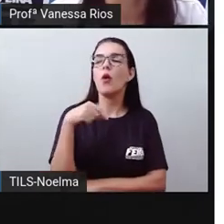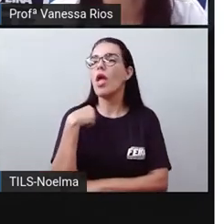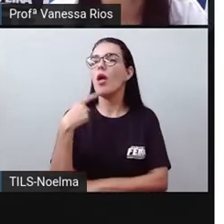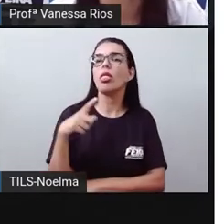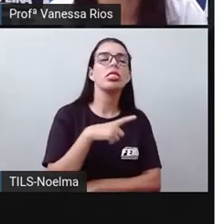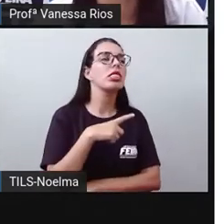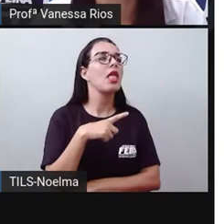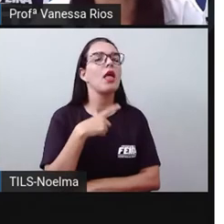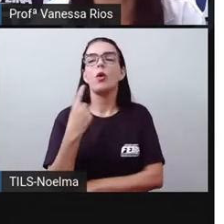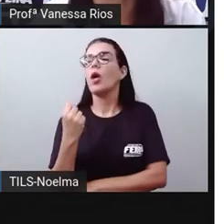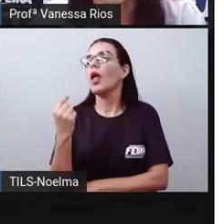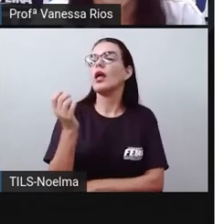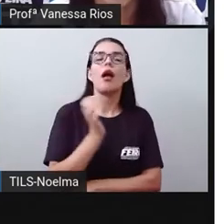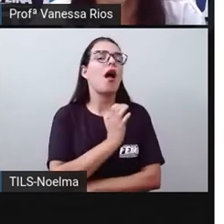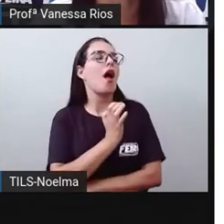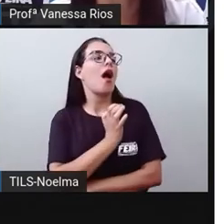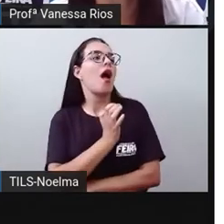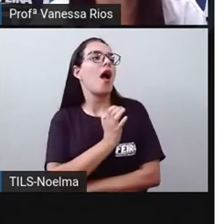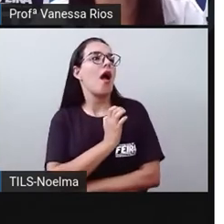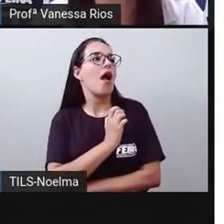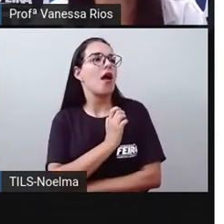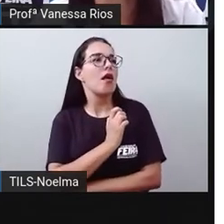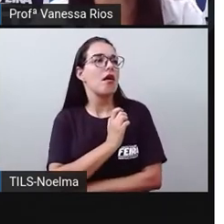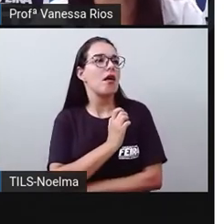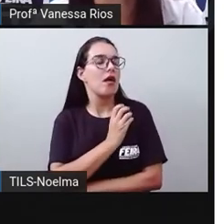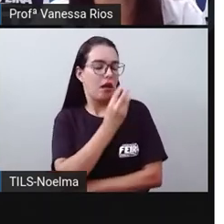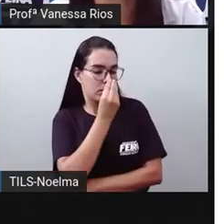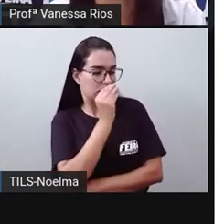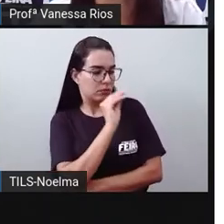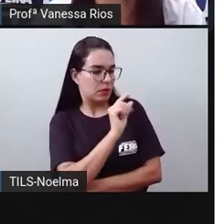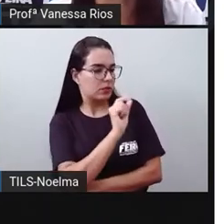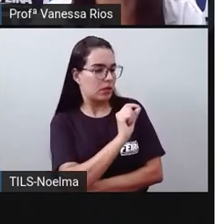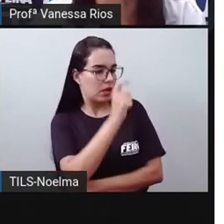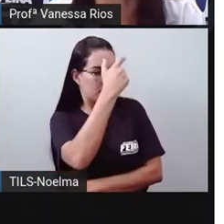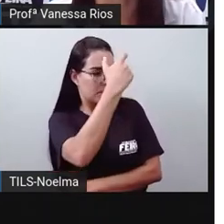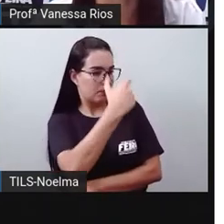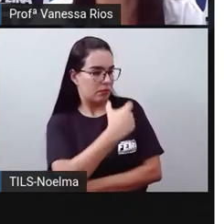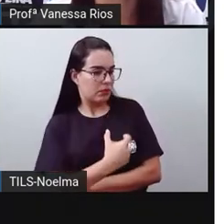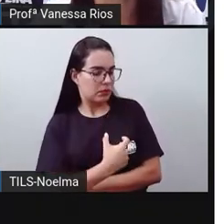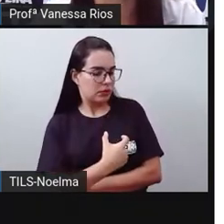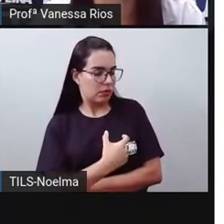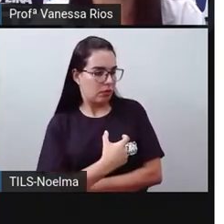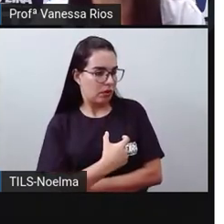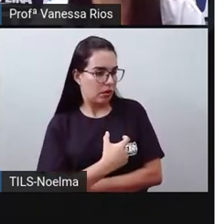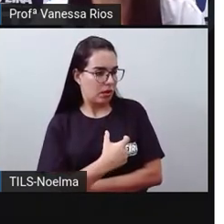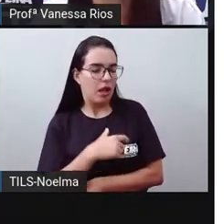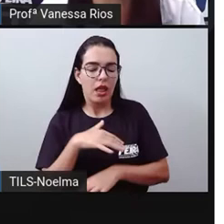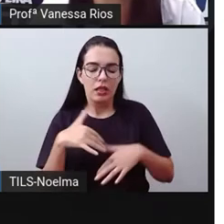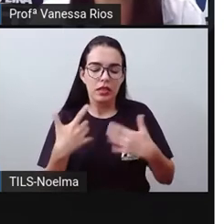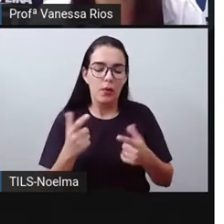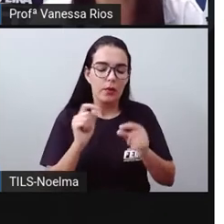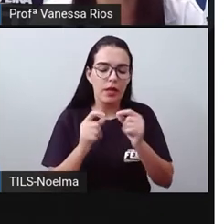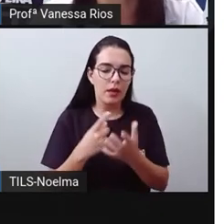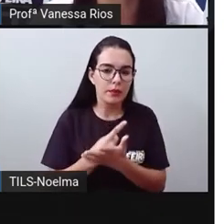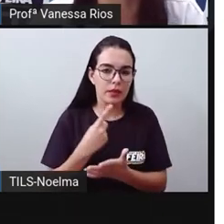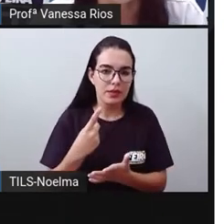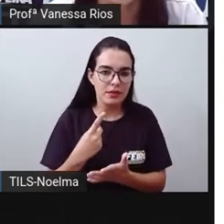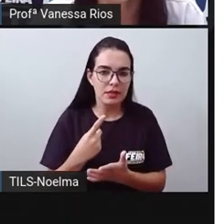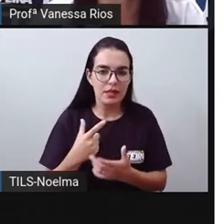tem e não o que você é, tendem a desenvolver distúrbios caracterizados pela